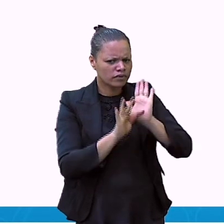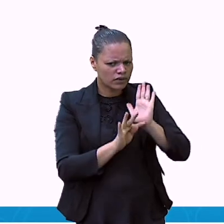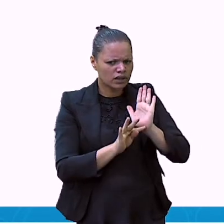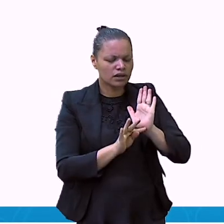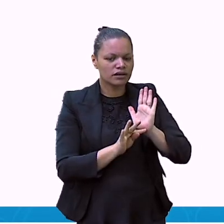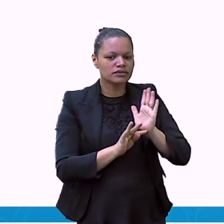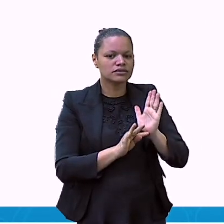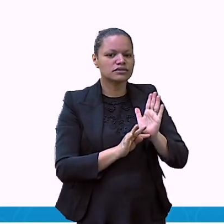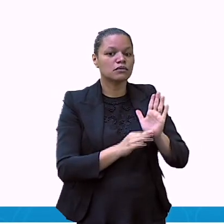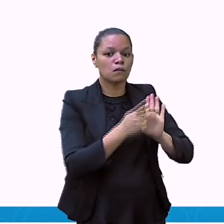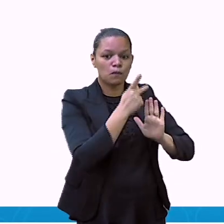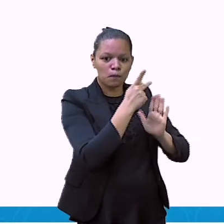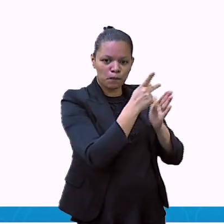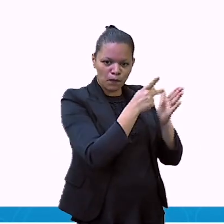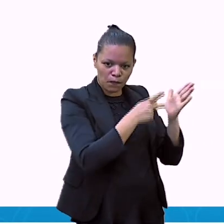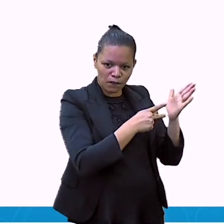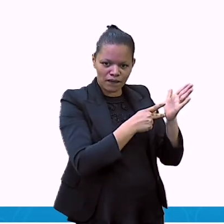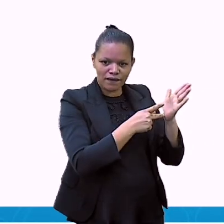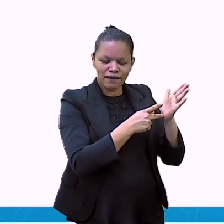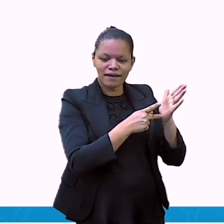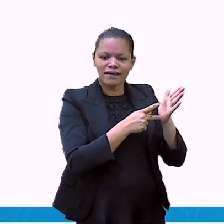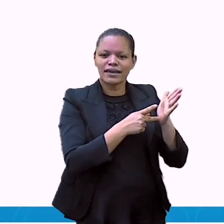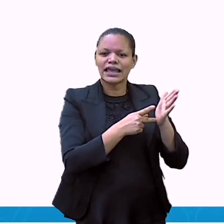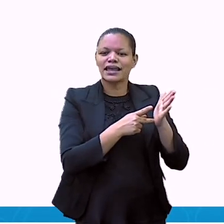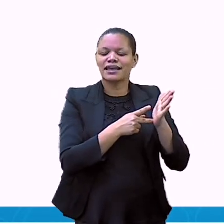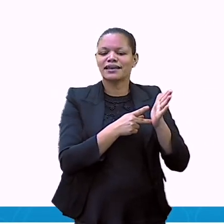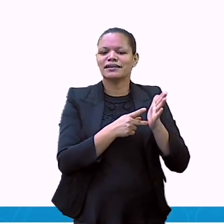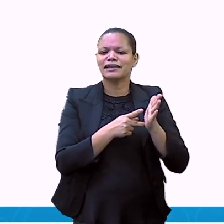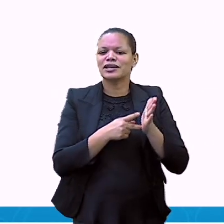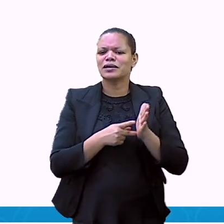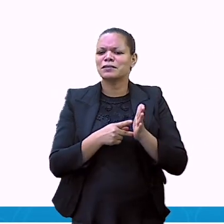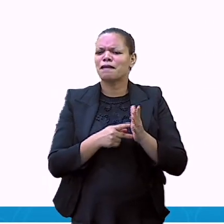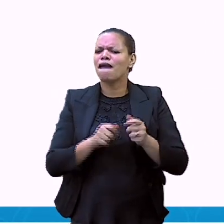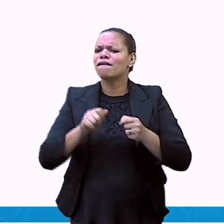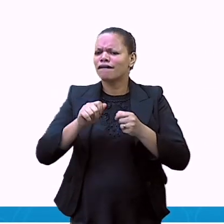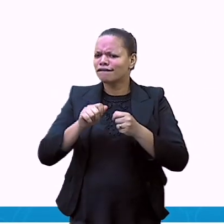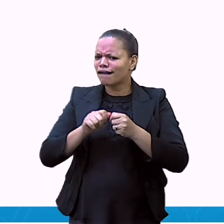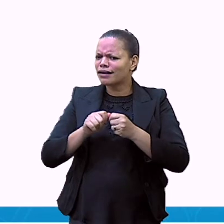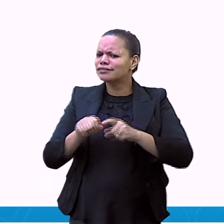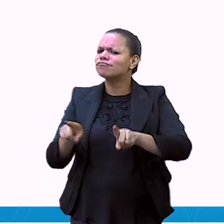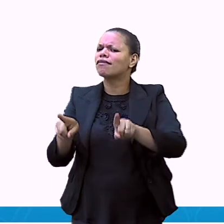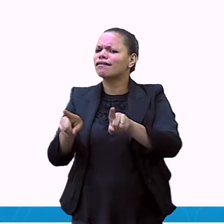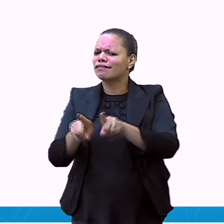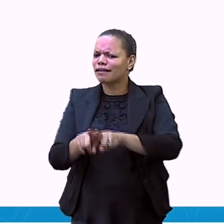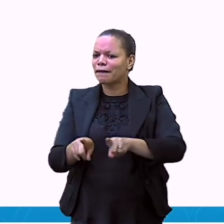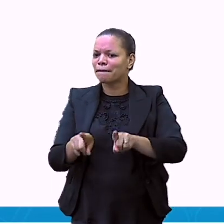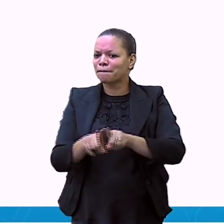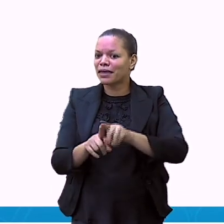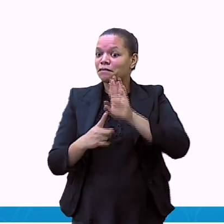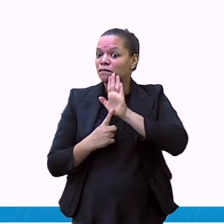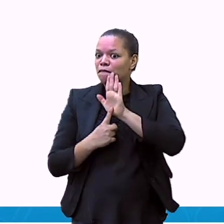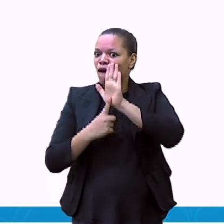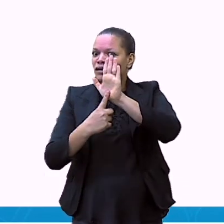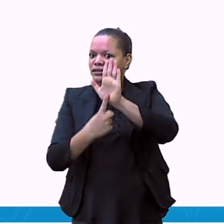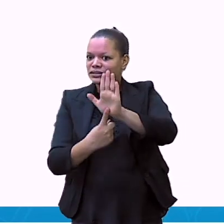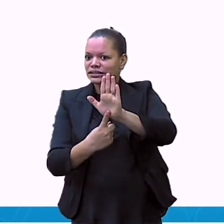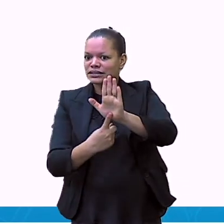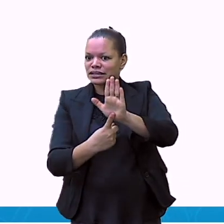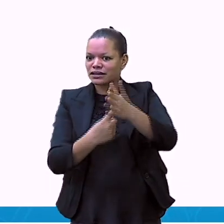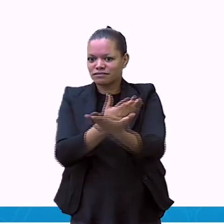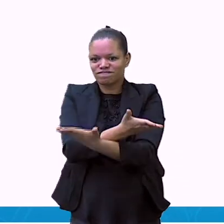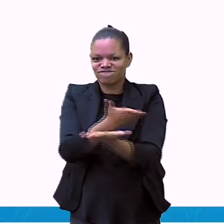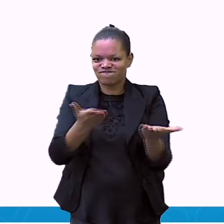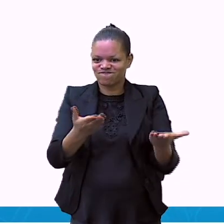poema, identidade, e com base dele criar o seu, falando da sua